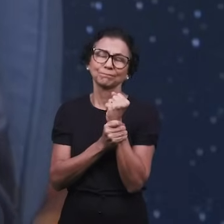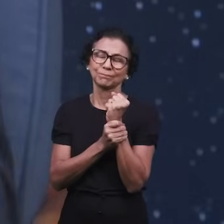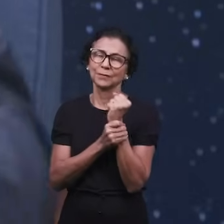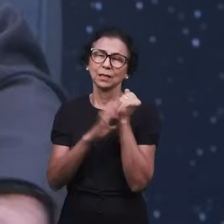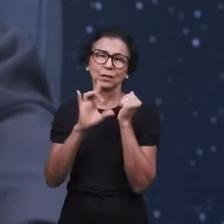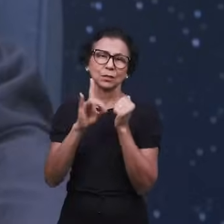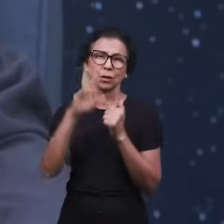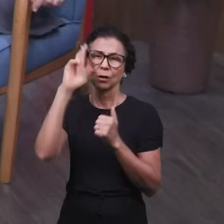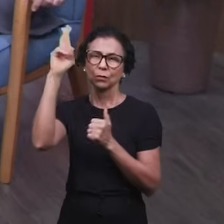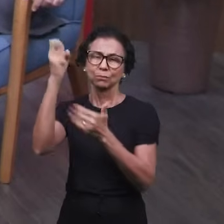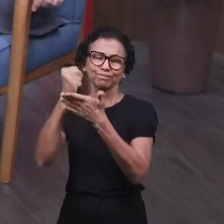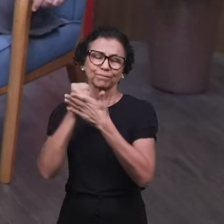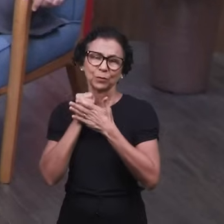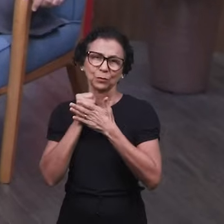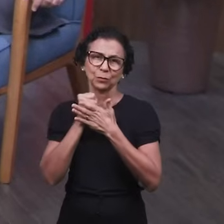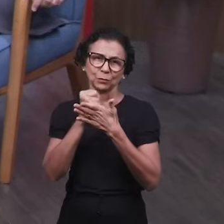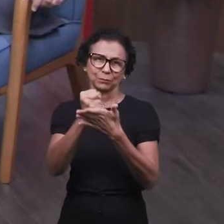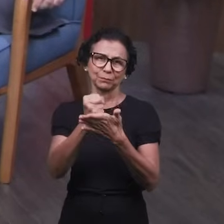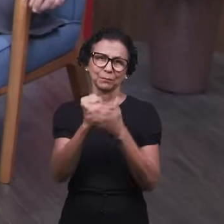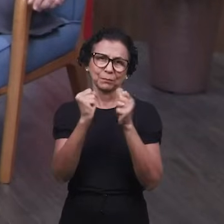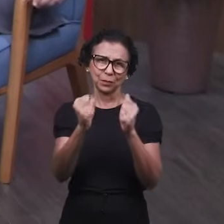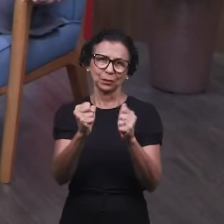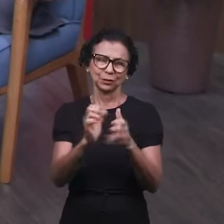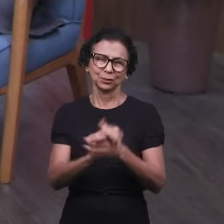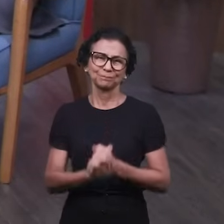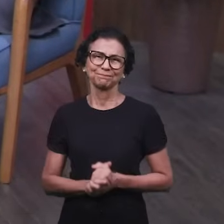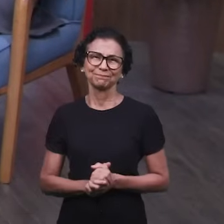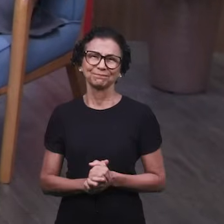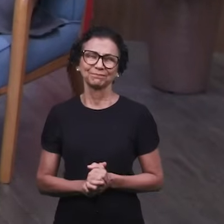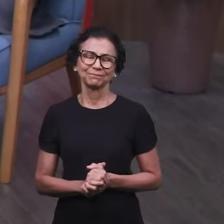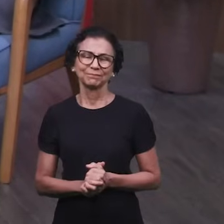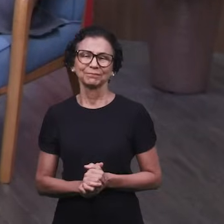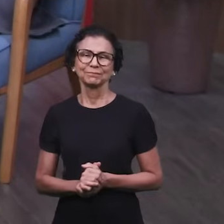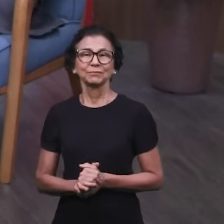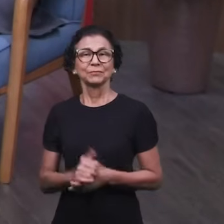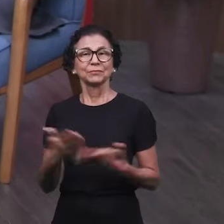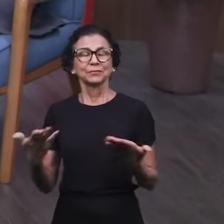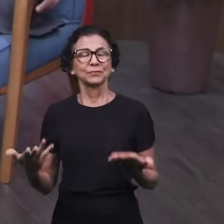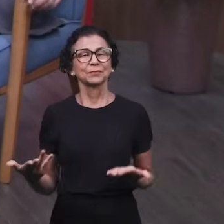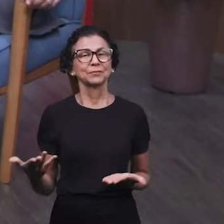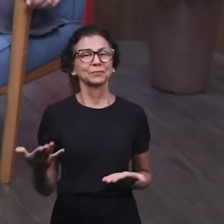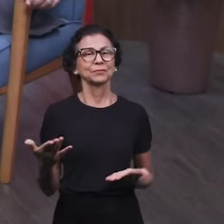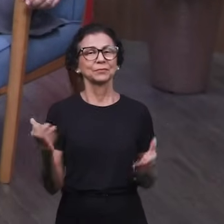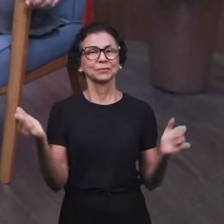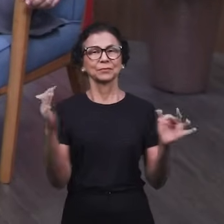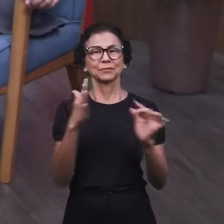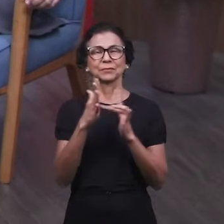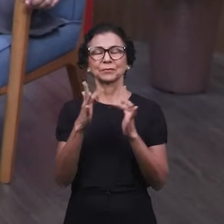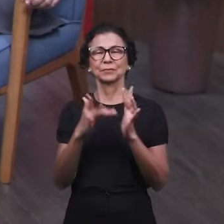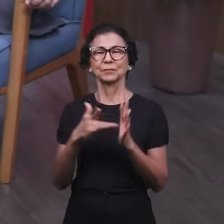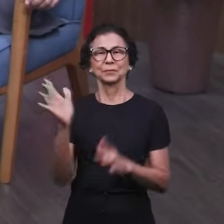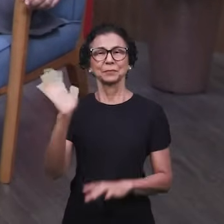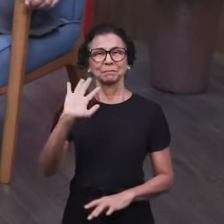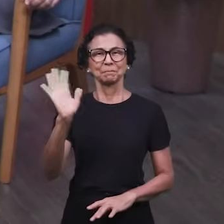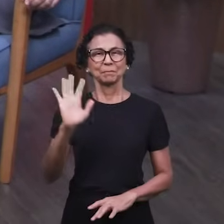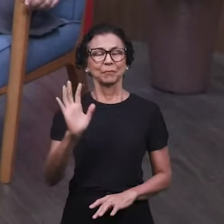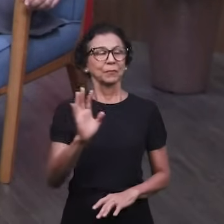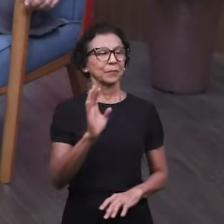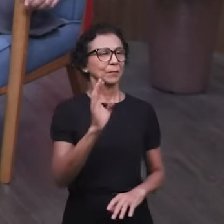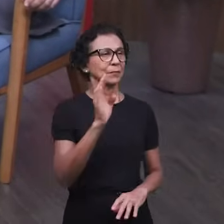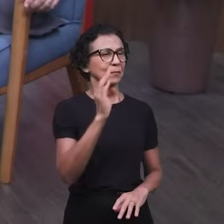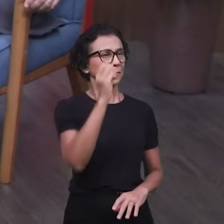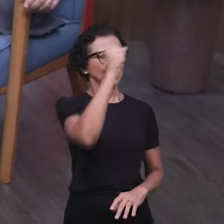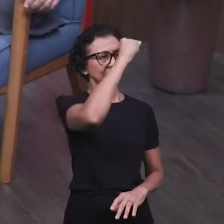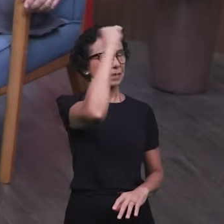do Senhor. Amém. Glória a Jesus. A gente se despede aqui dos irmãos. Sérgio, paz do Senhor,